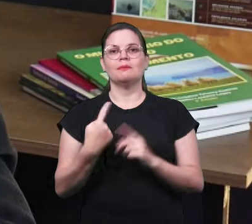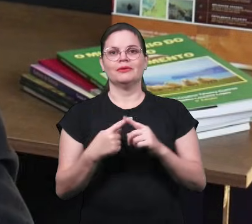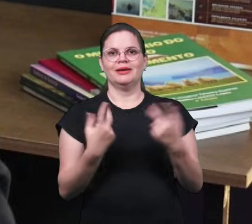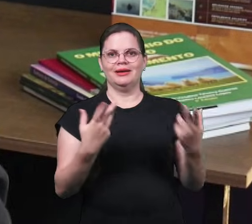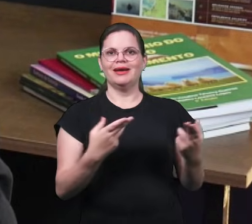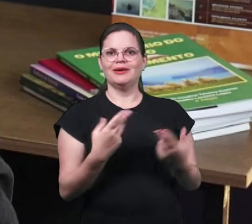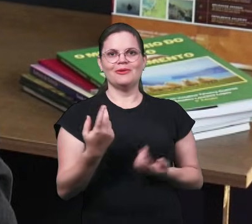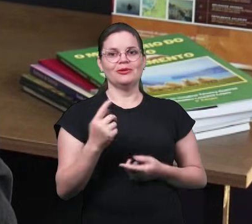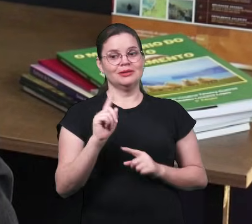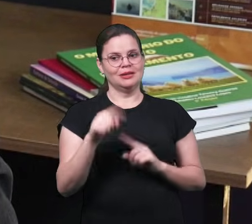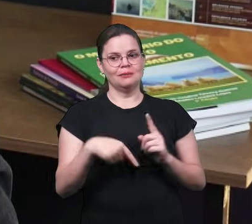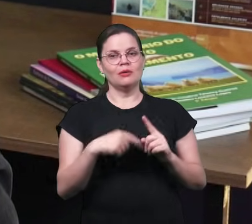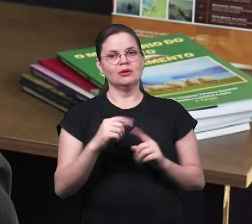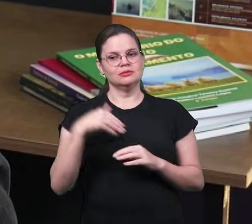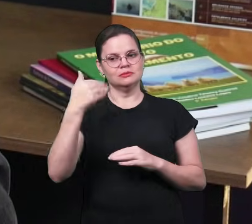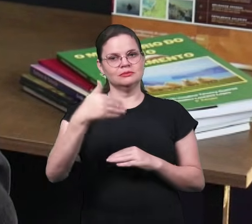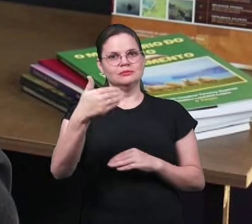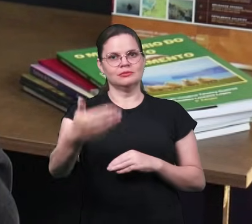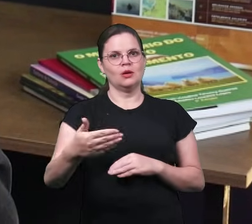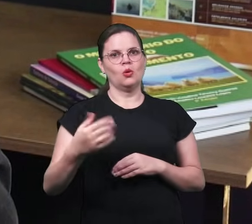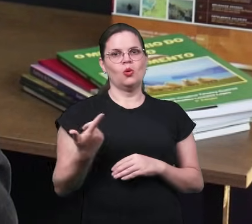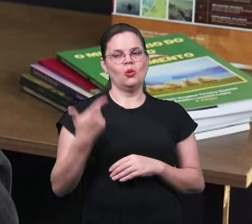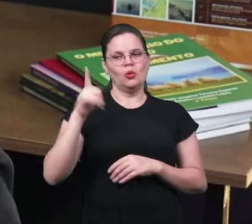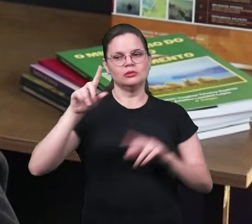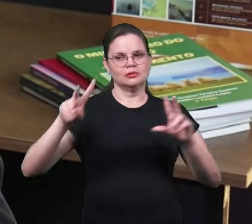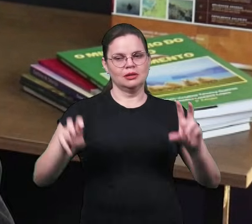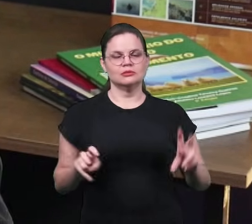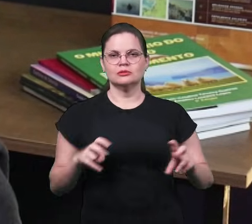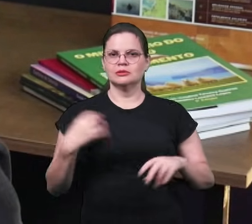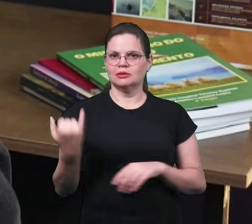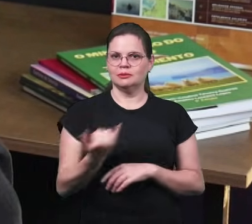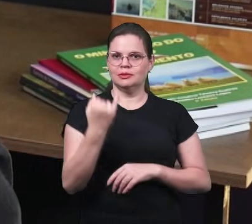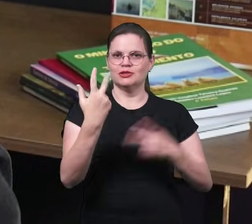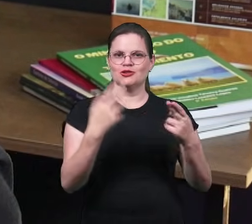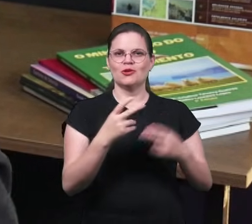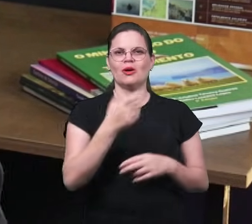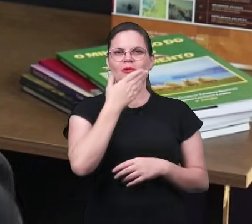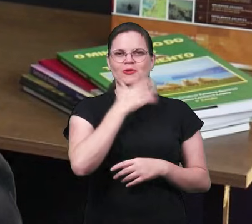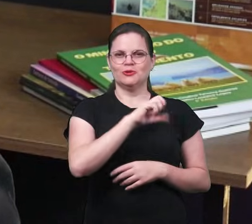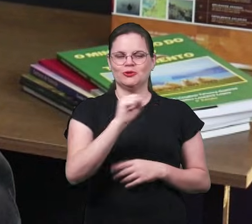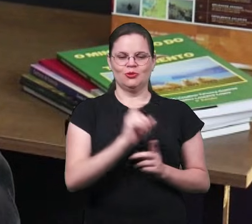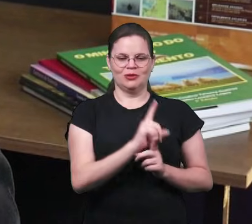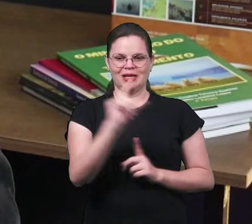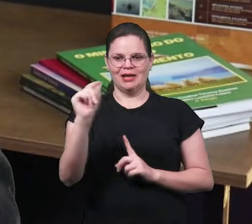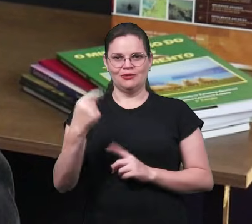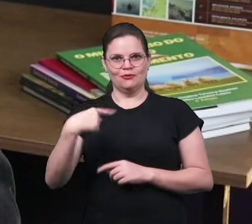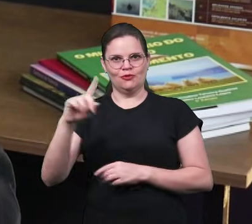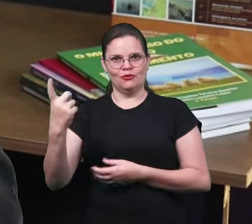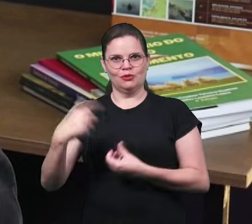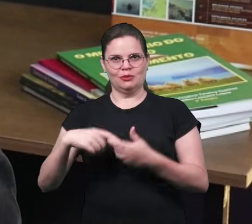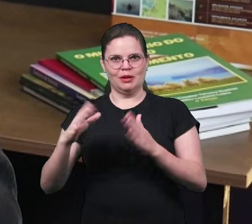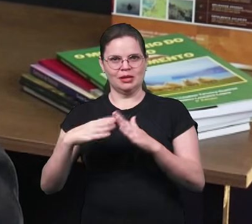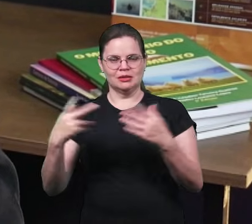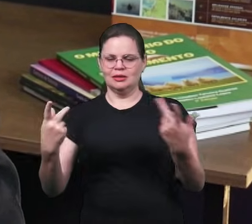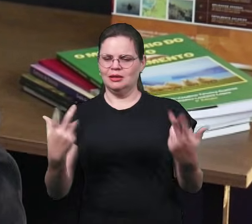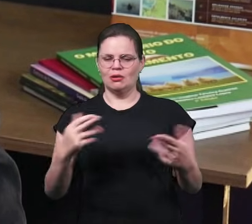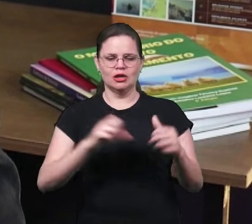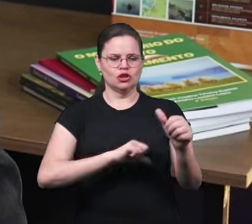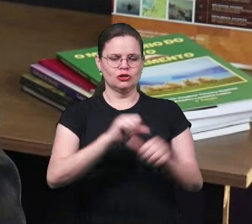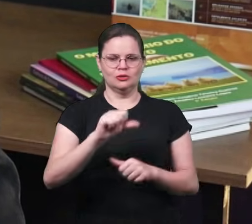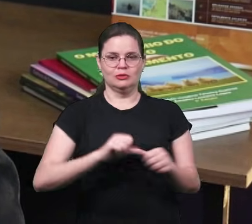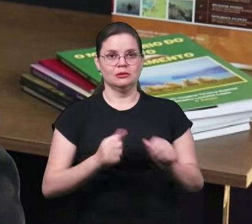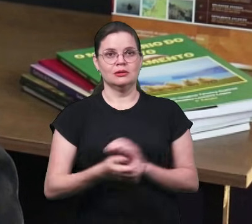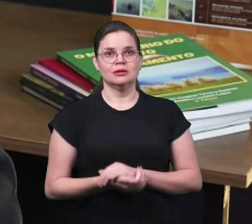Então, essa importância de nós vivermos isso. E a igreja, você que nos assiste, os nossos irmãos, essa experiência,